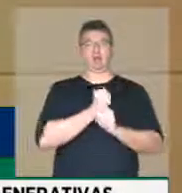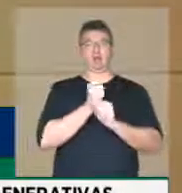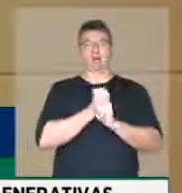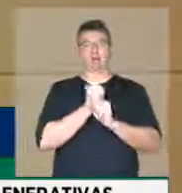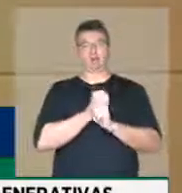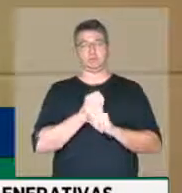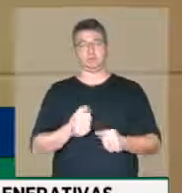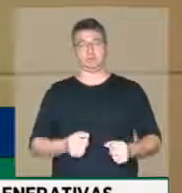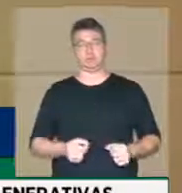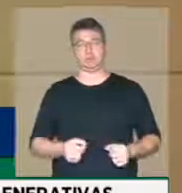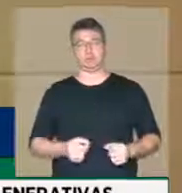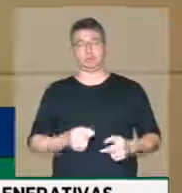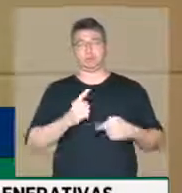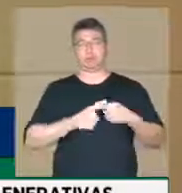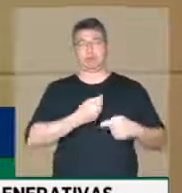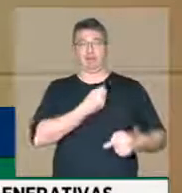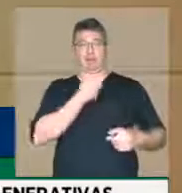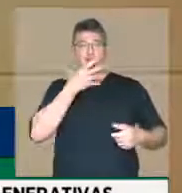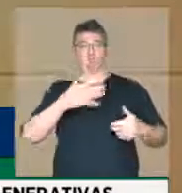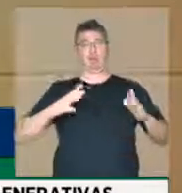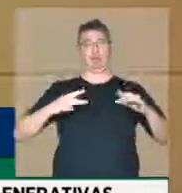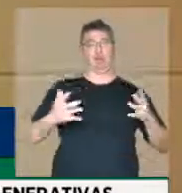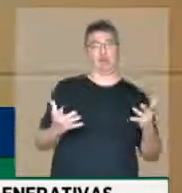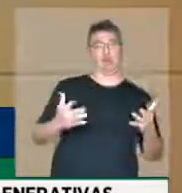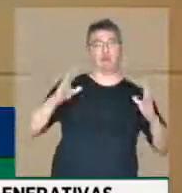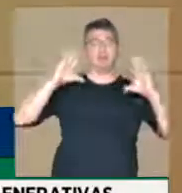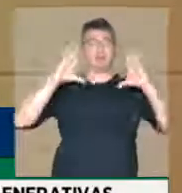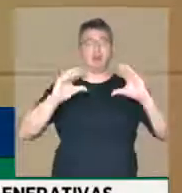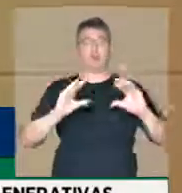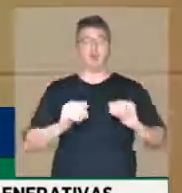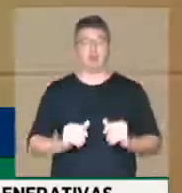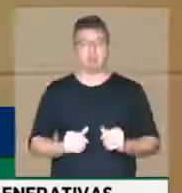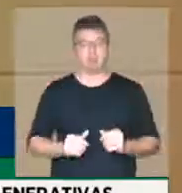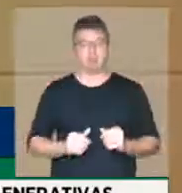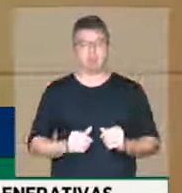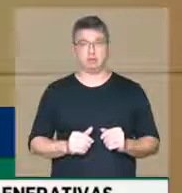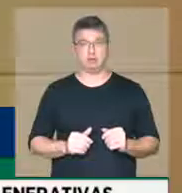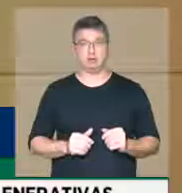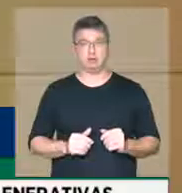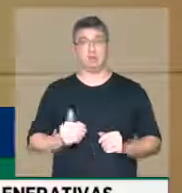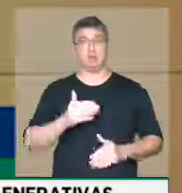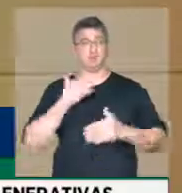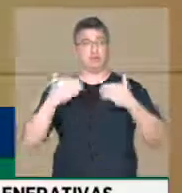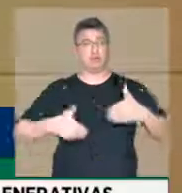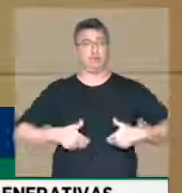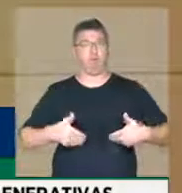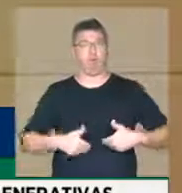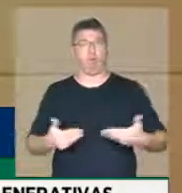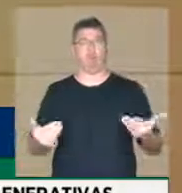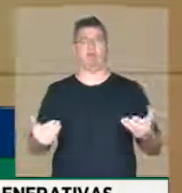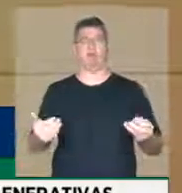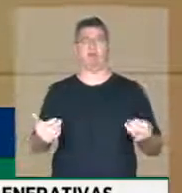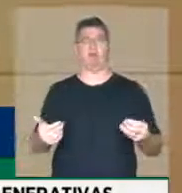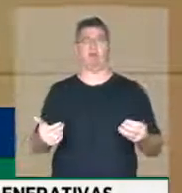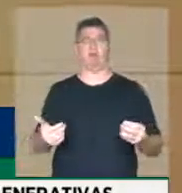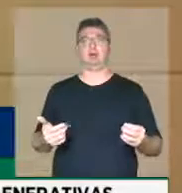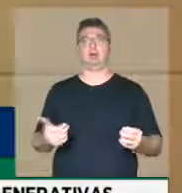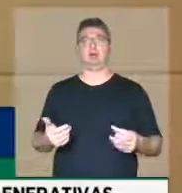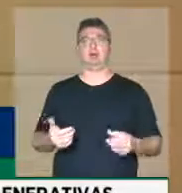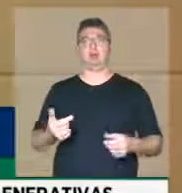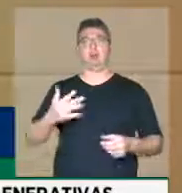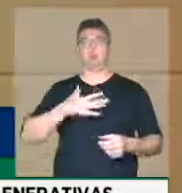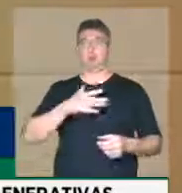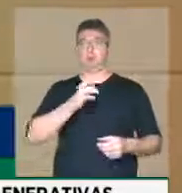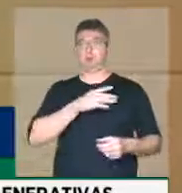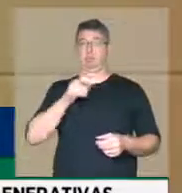anos, porque a vida está boa, está tudo tranquilo, e aí vamos morrer de fome do outro lado, é o meu